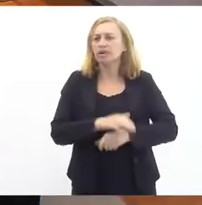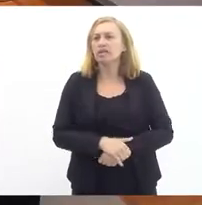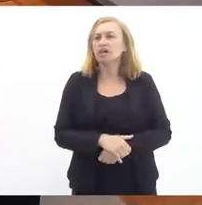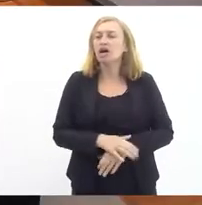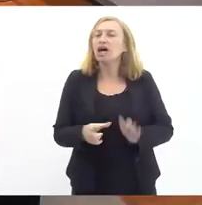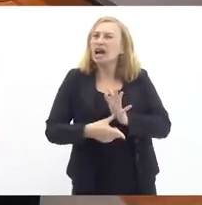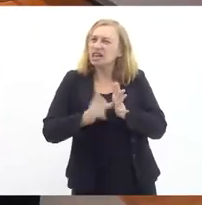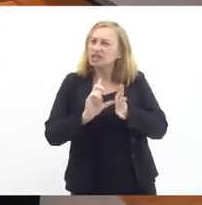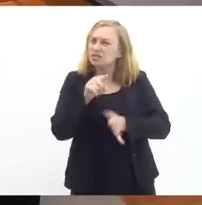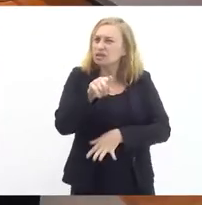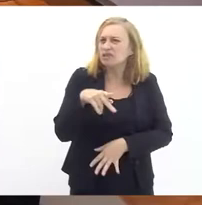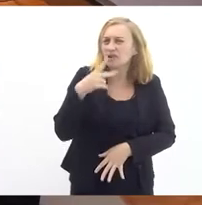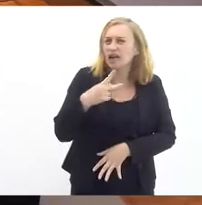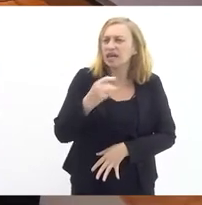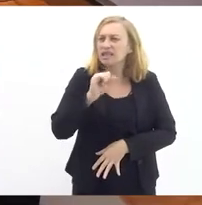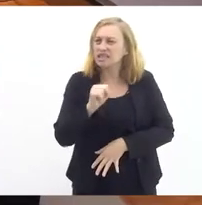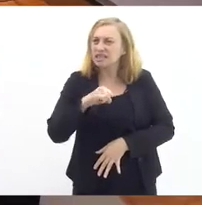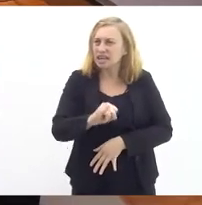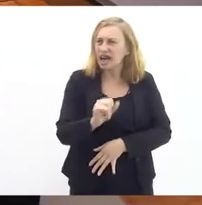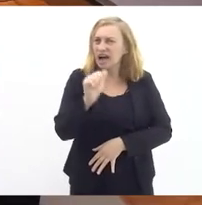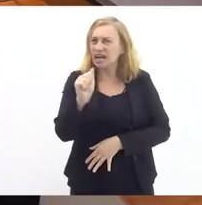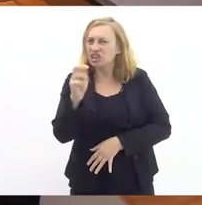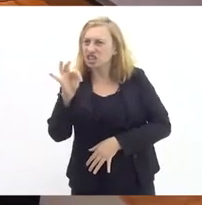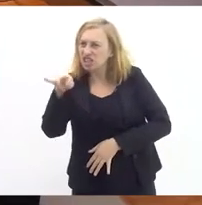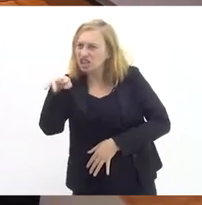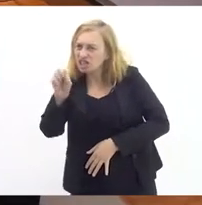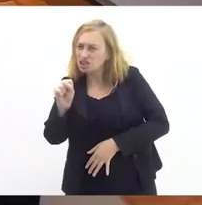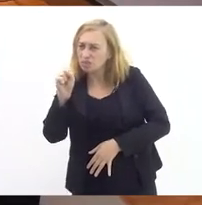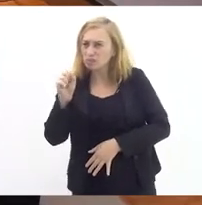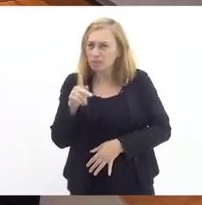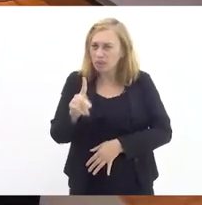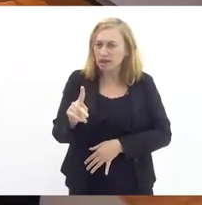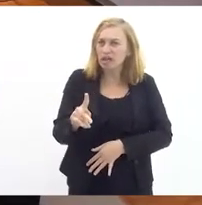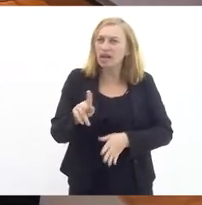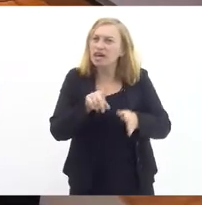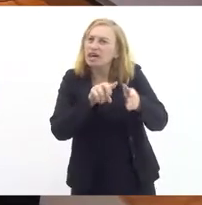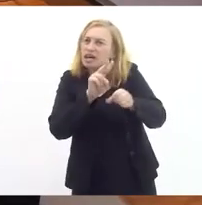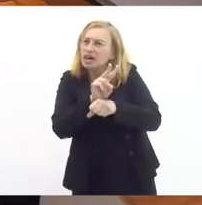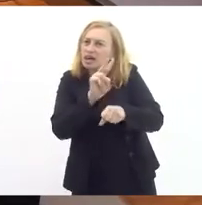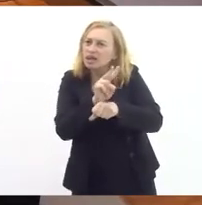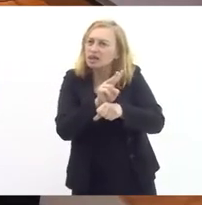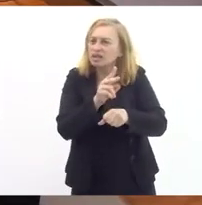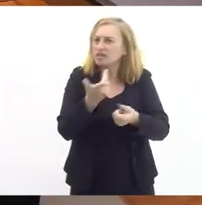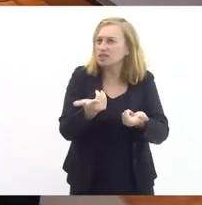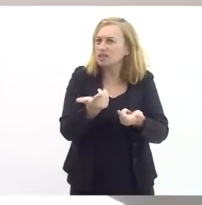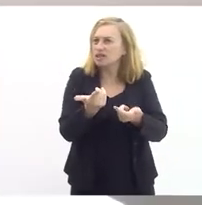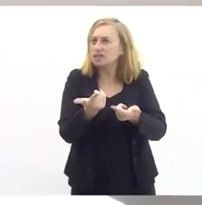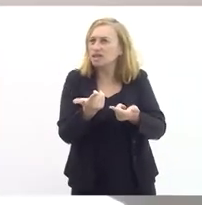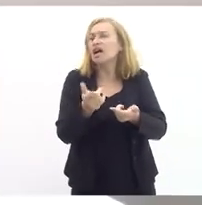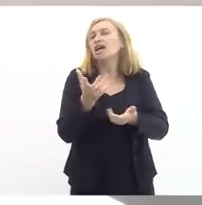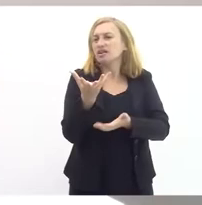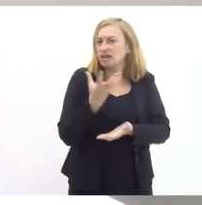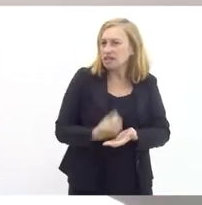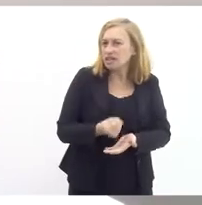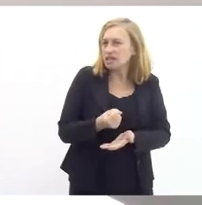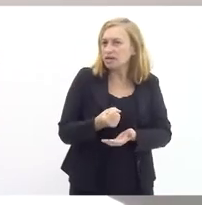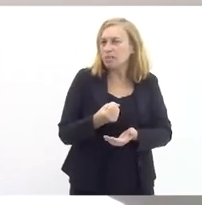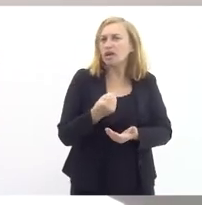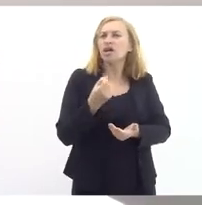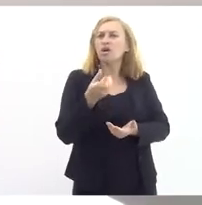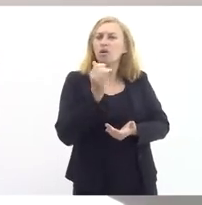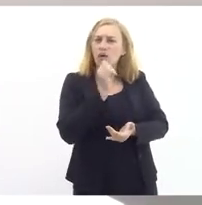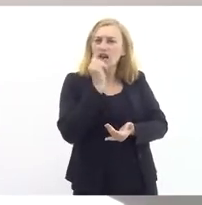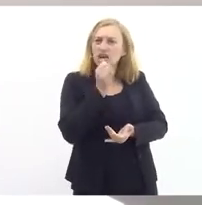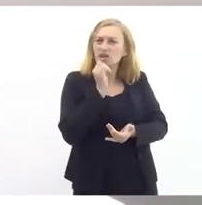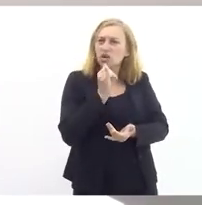se a Getransp, a agência que fiscaliza, ela deveria receber trimestralmente um relatório de